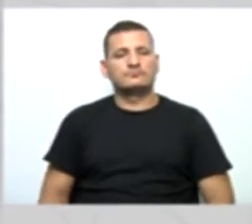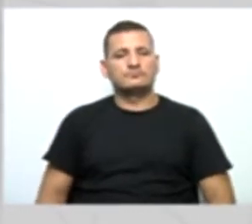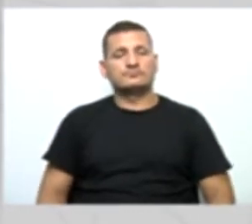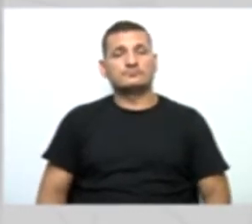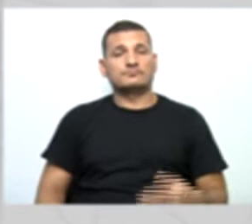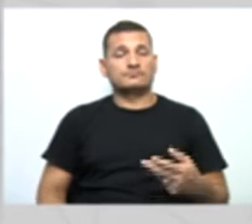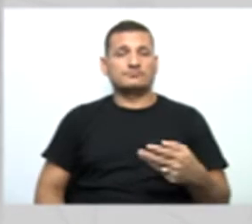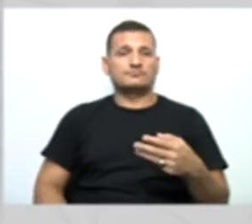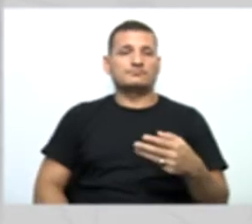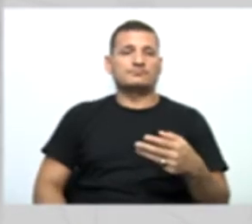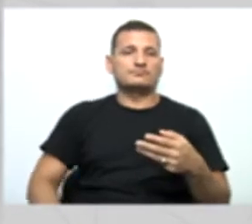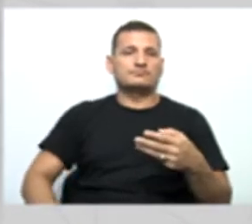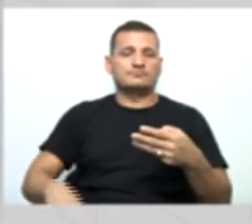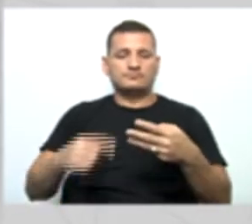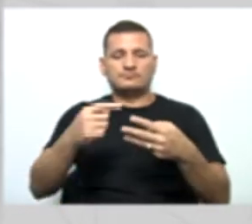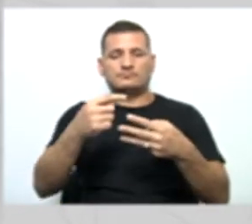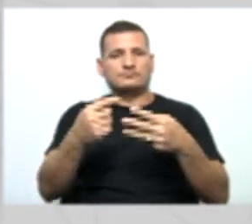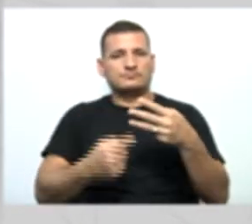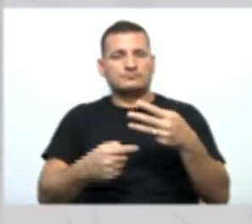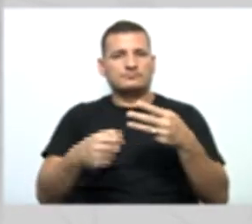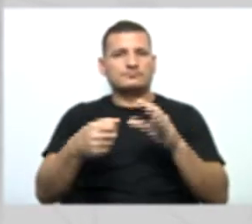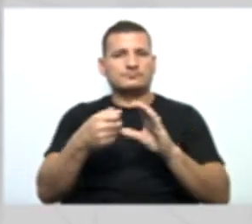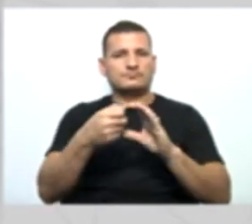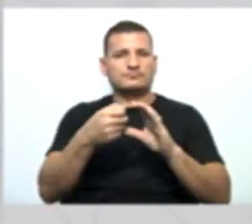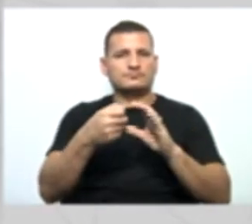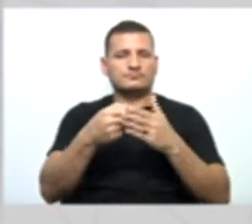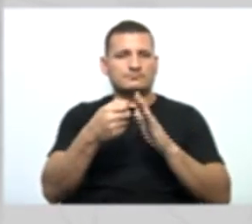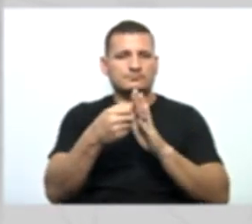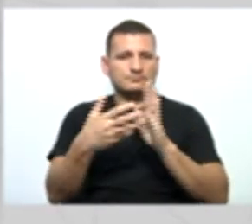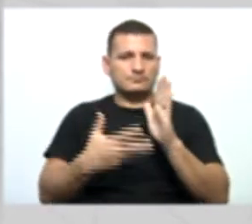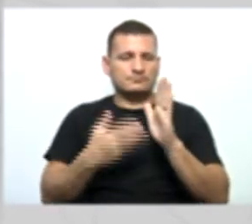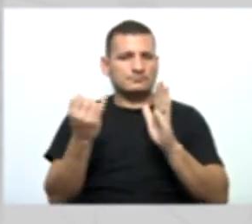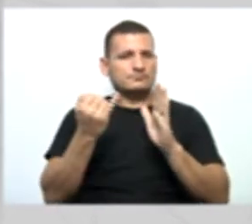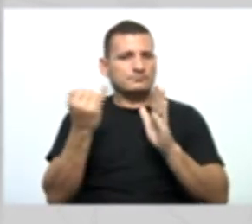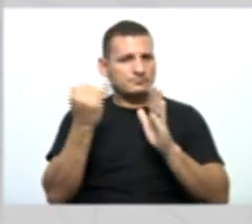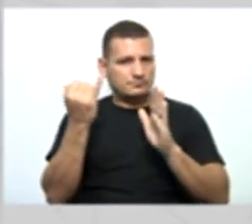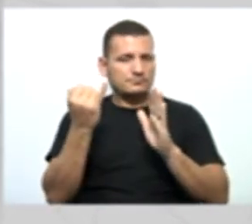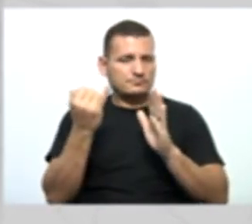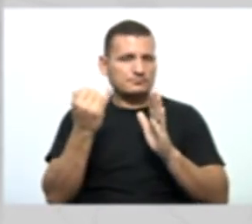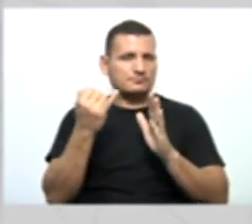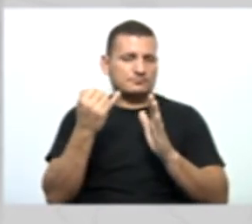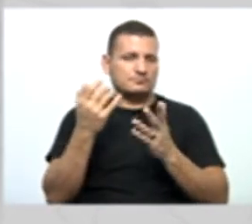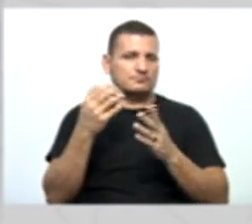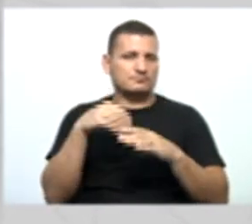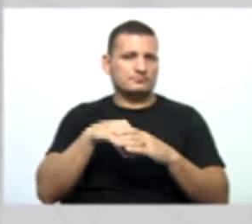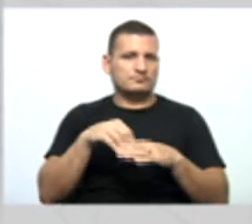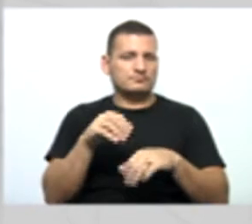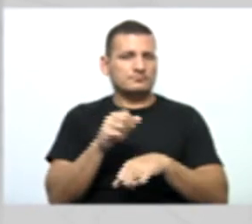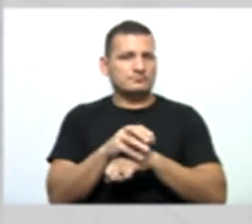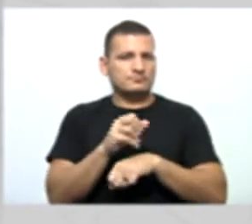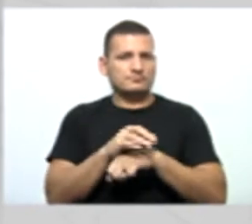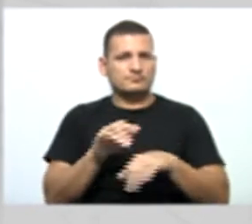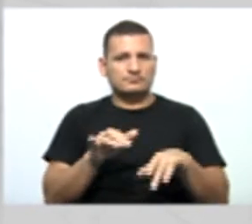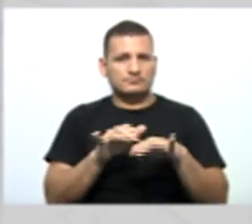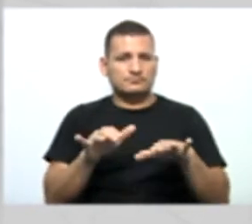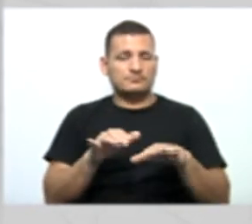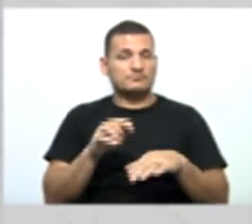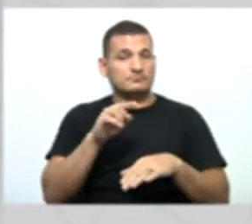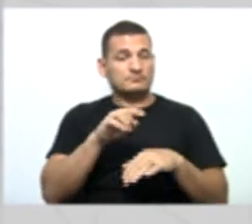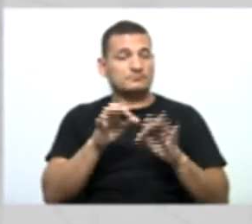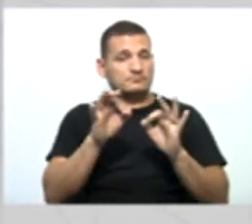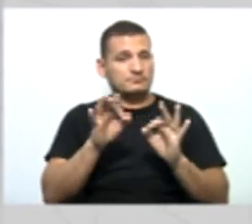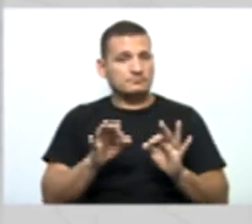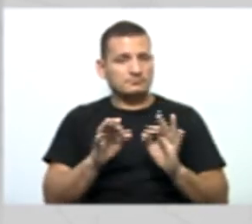Três aspectos fundamentais sobre o objeto quando tratamos de programação orientada a objetos. Pode ter certeza que esse conteúdo